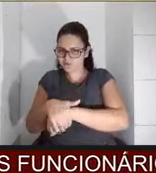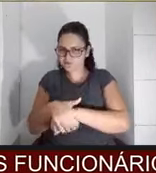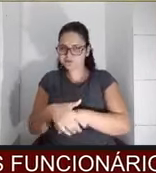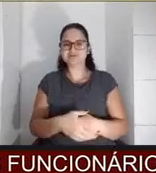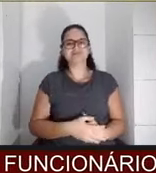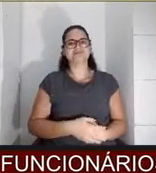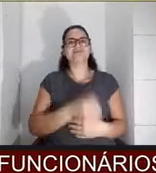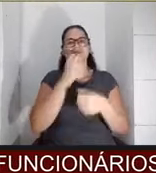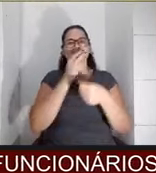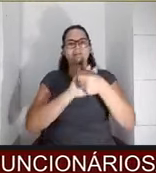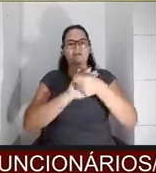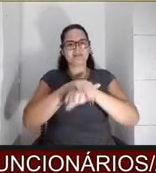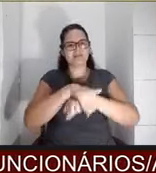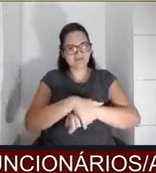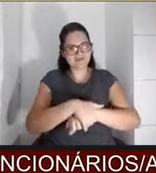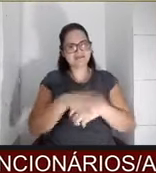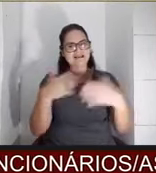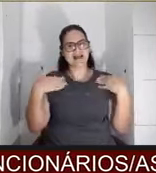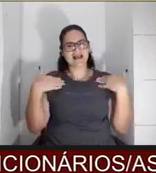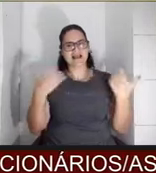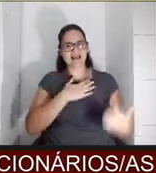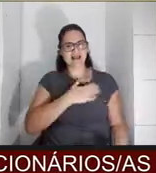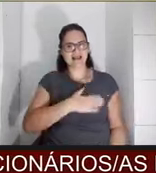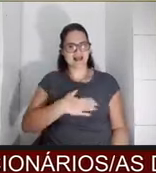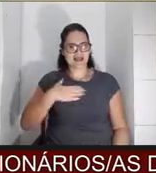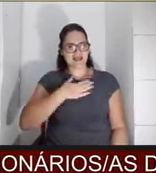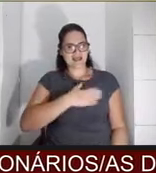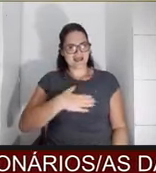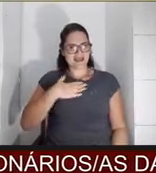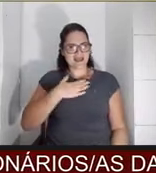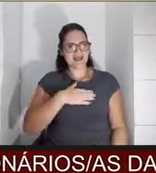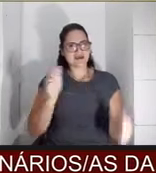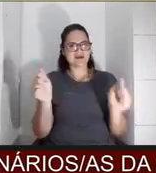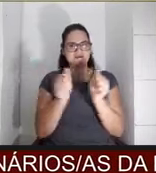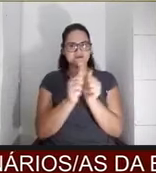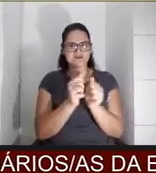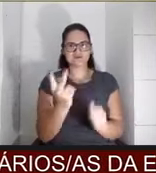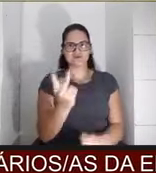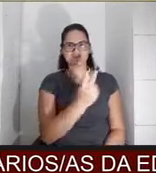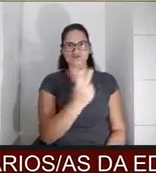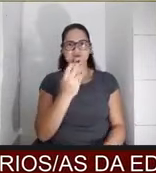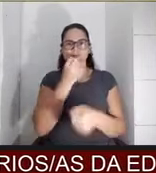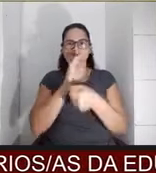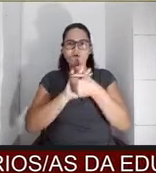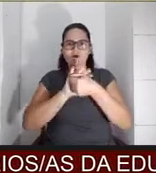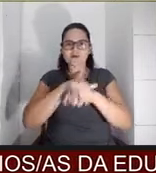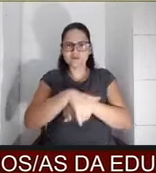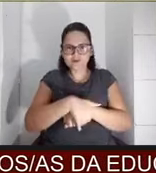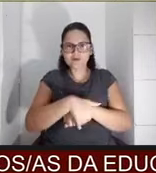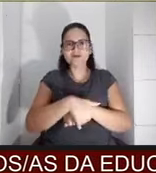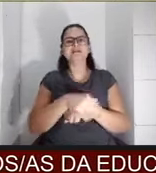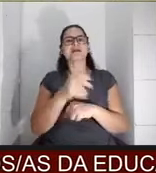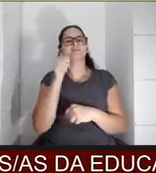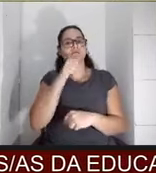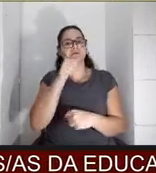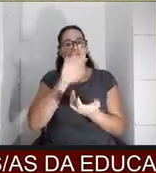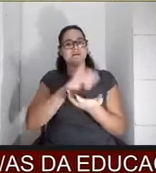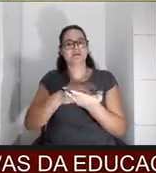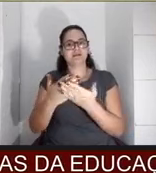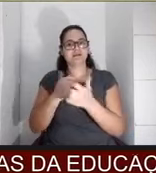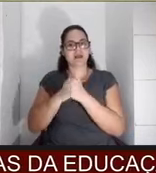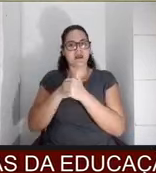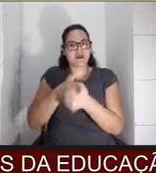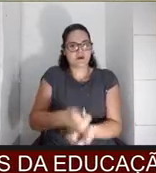noite, Zezinho. Uma alegria estar aqui com você e com o Marcelo. Boa noite, Marcelo, e boa noite aí para as meninas que estão nos acompanhando,